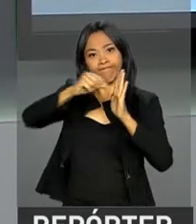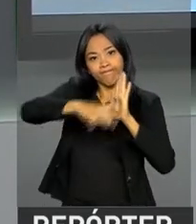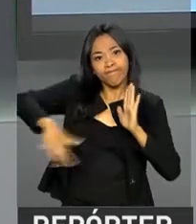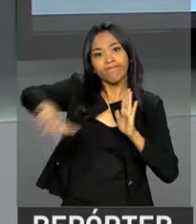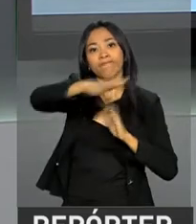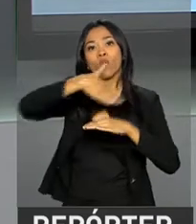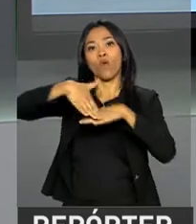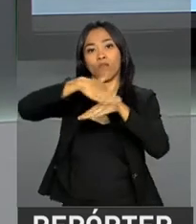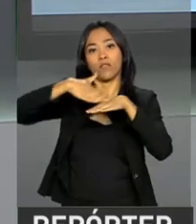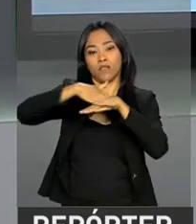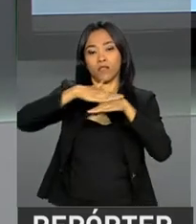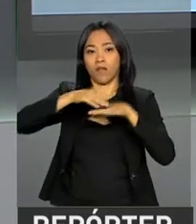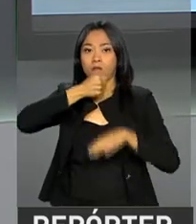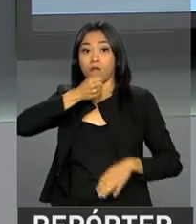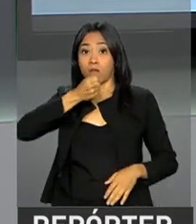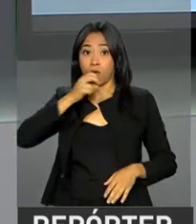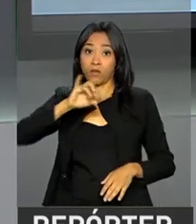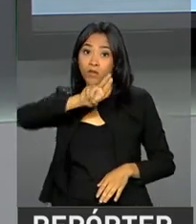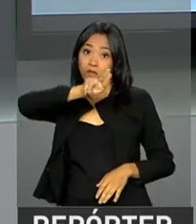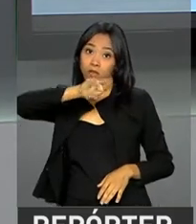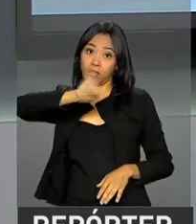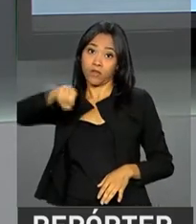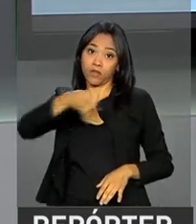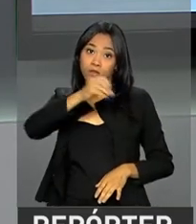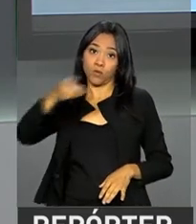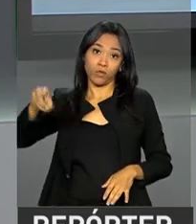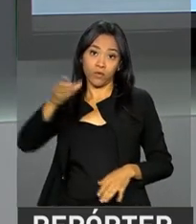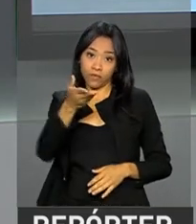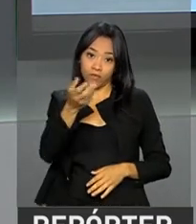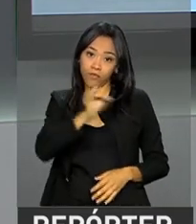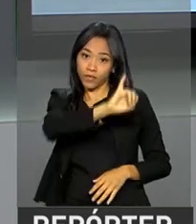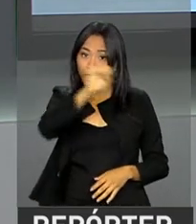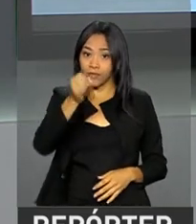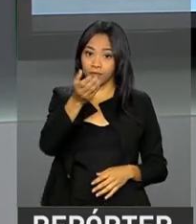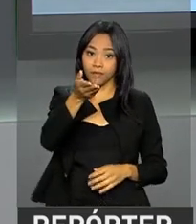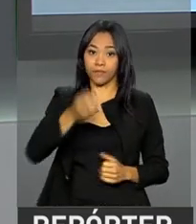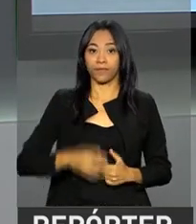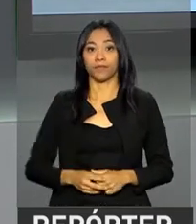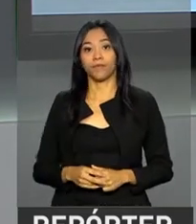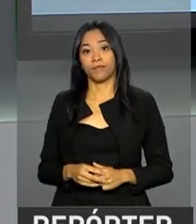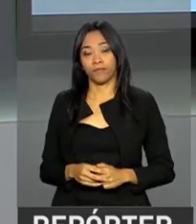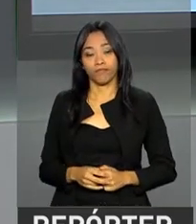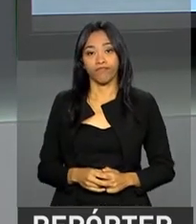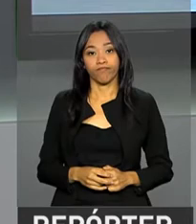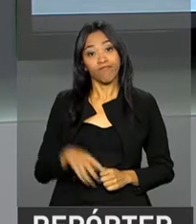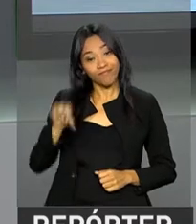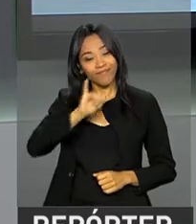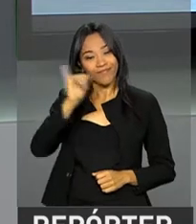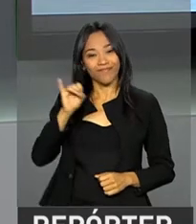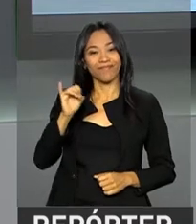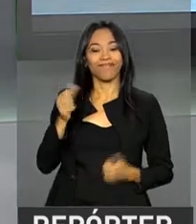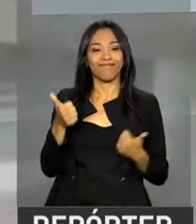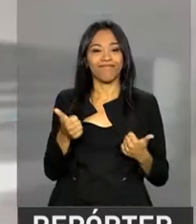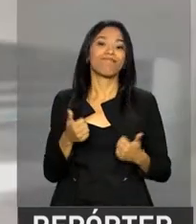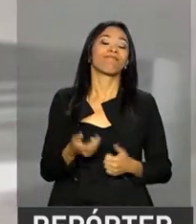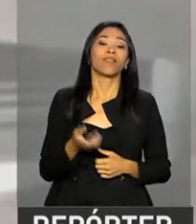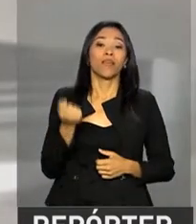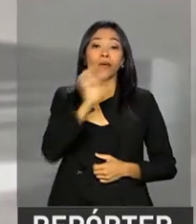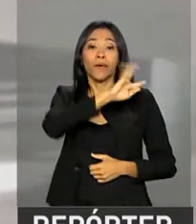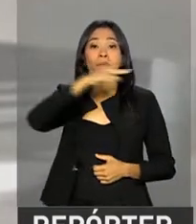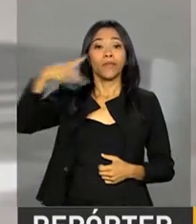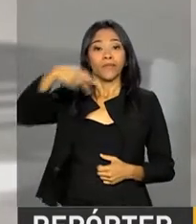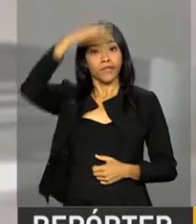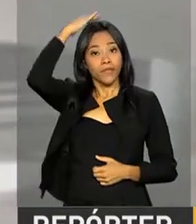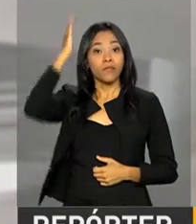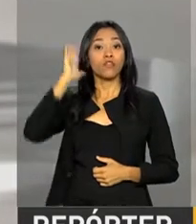repórter joão pedro neto que acompanha toda a movimentação por lá o joão pedro pancada olha só o presidente michel temer já